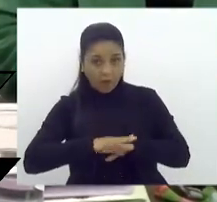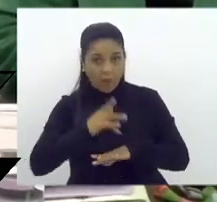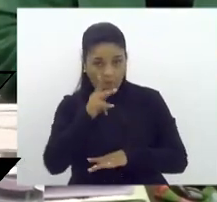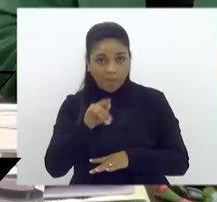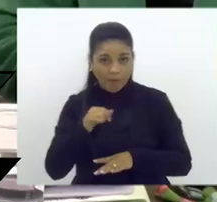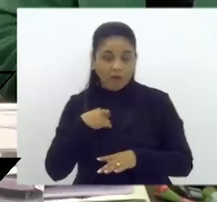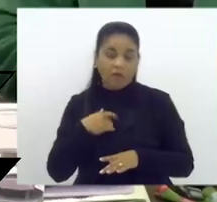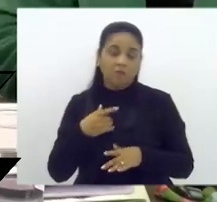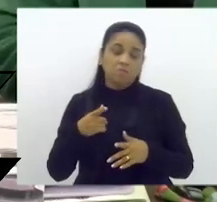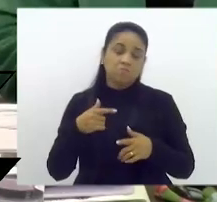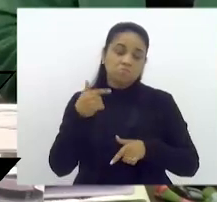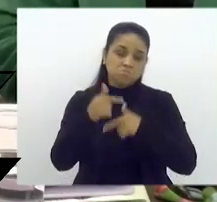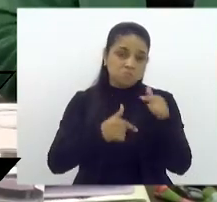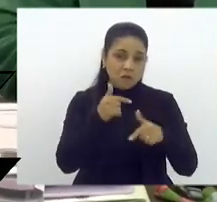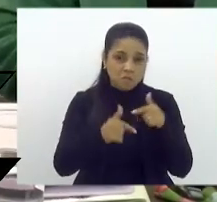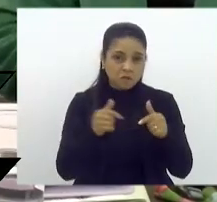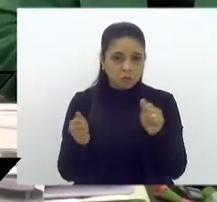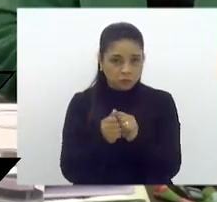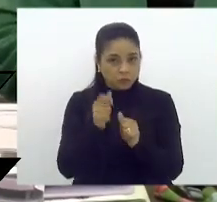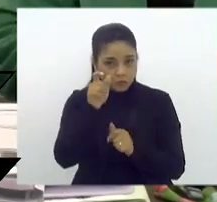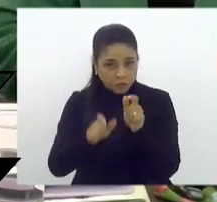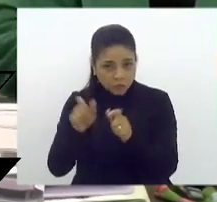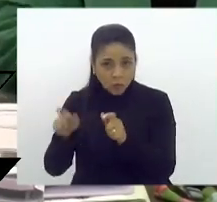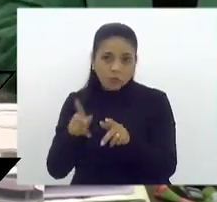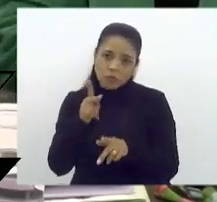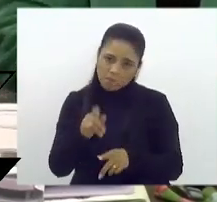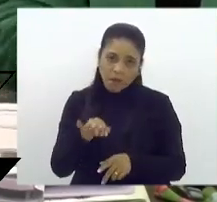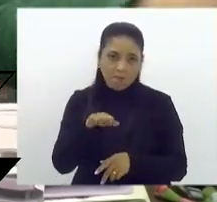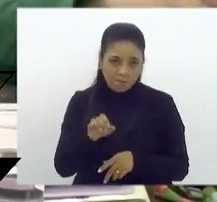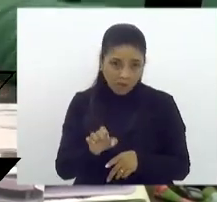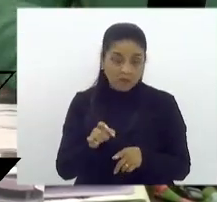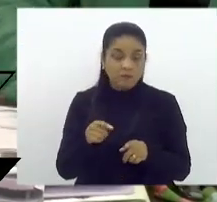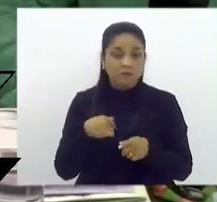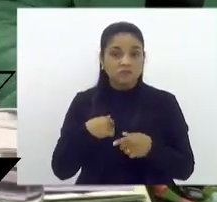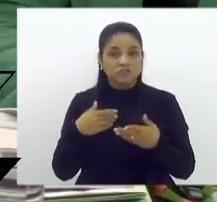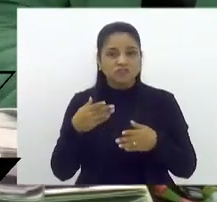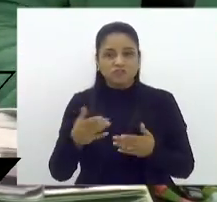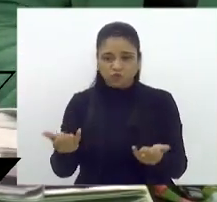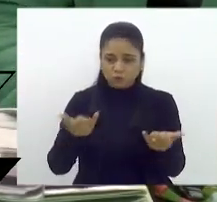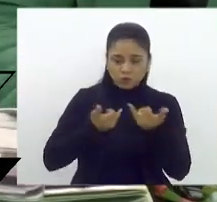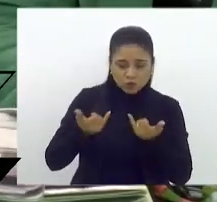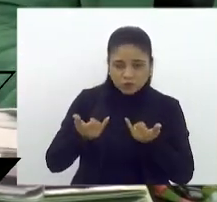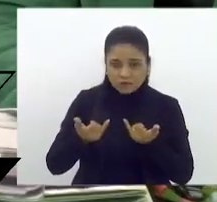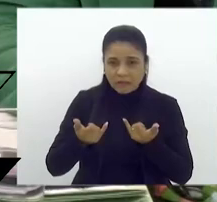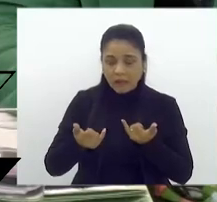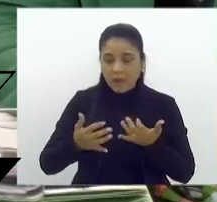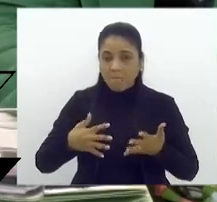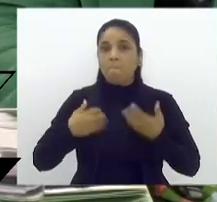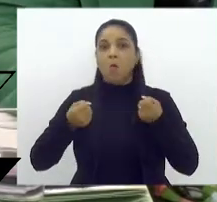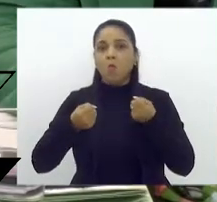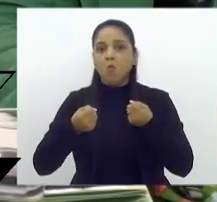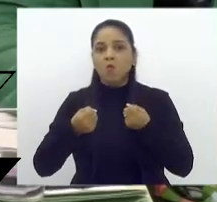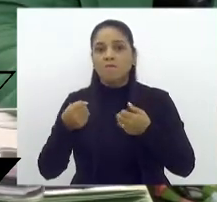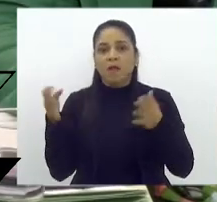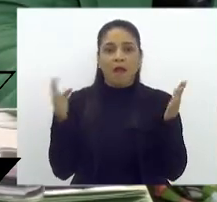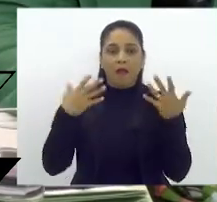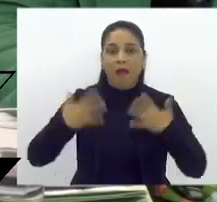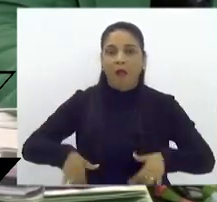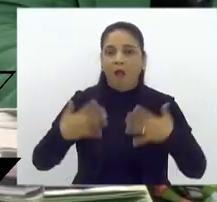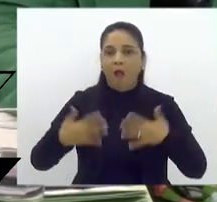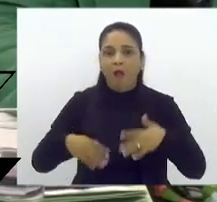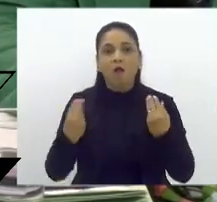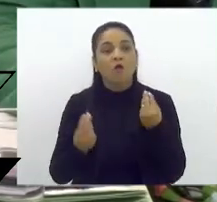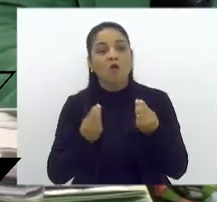várias pessoas que trabalham comigo também, que são pais. E quando chega essa notícia, a pessoa fica totalmente desesperada. Como é que vai ser?